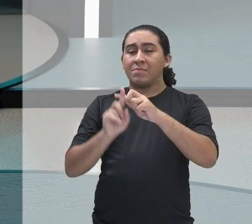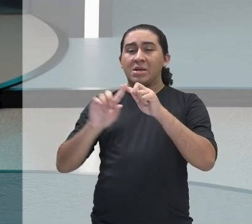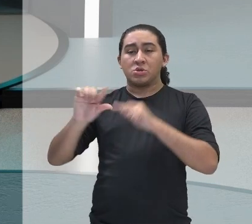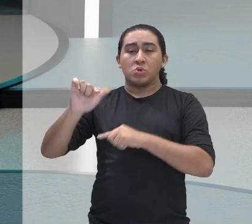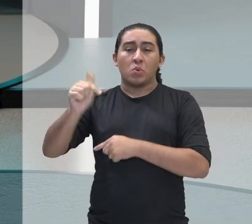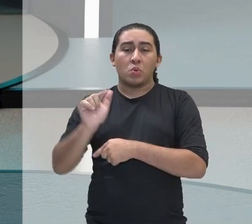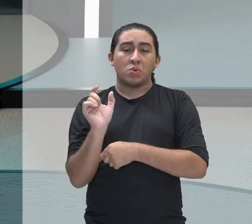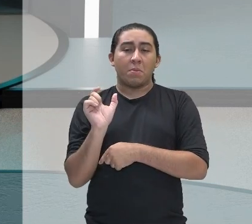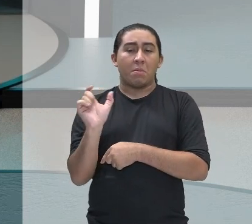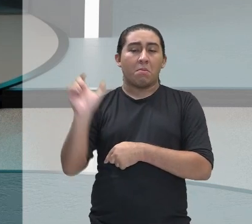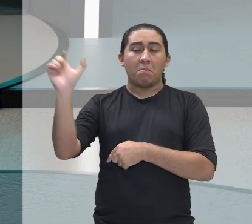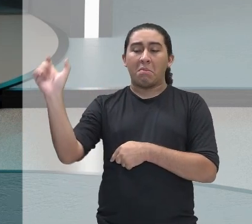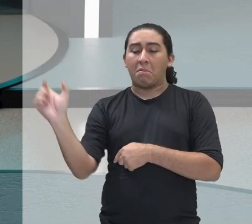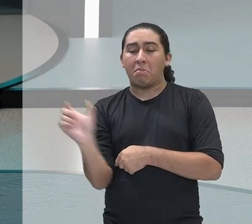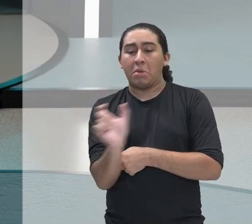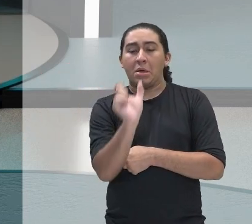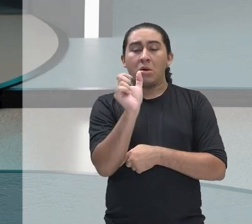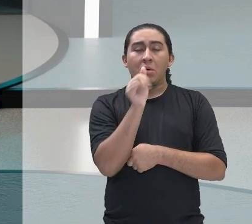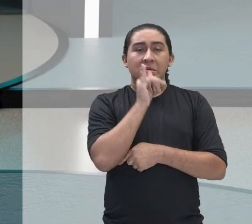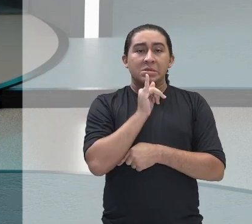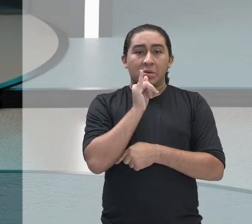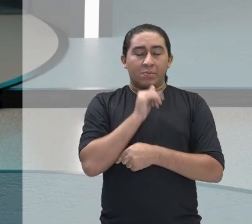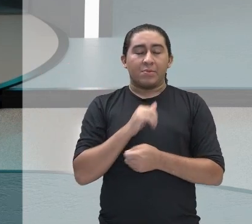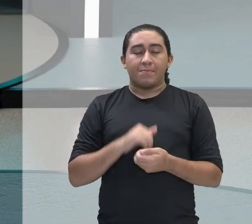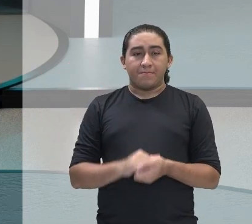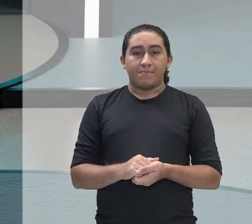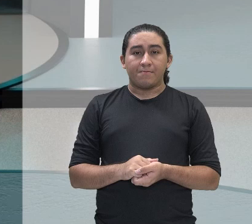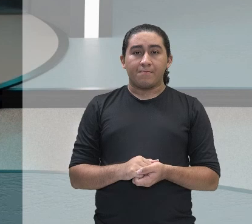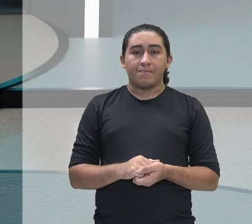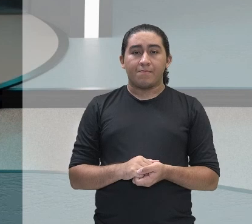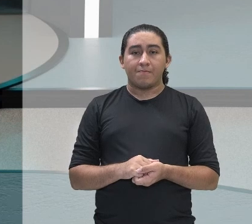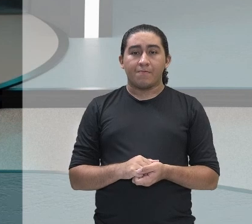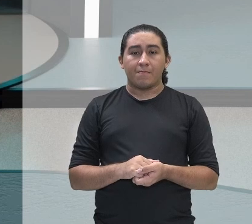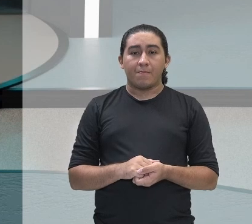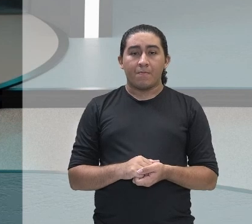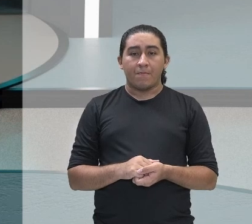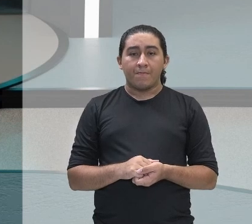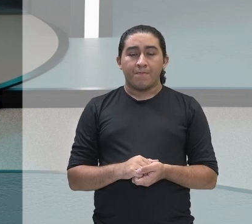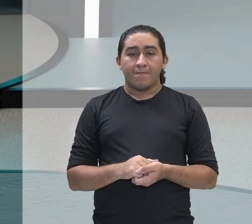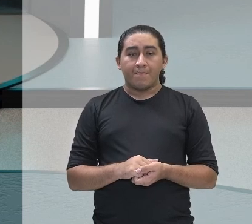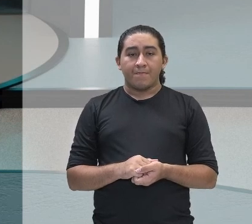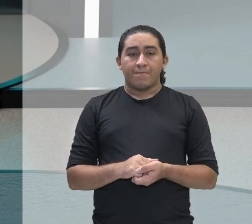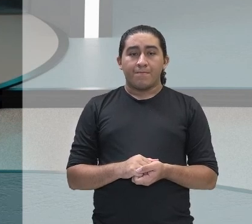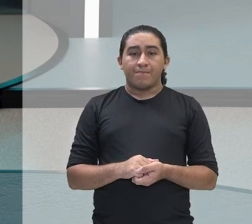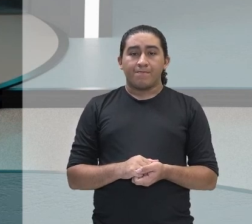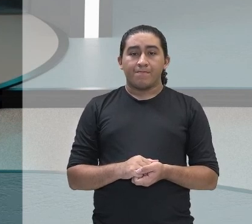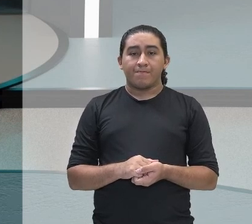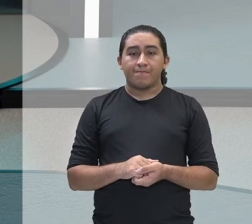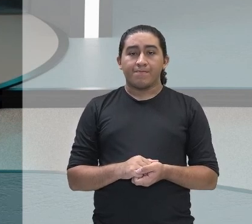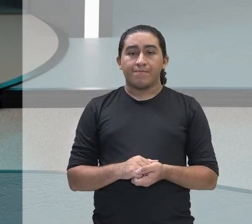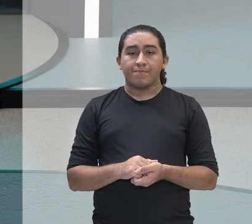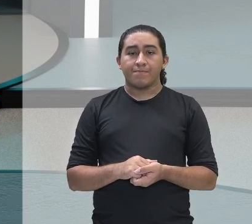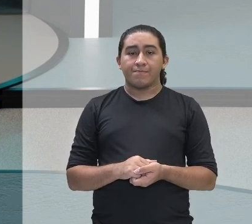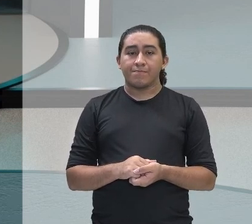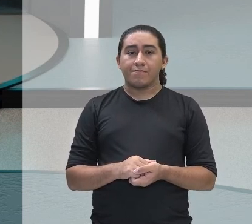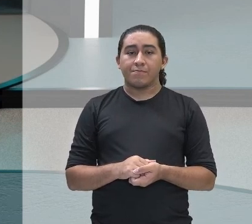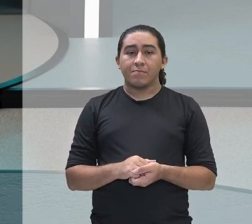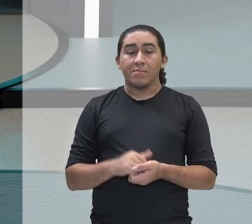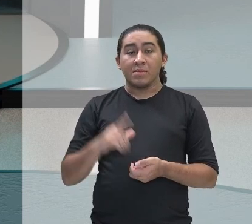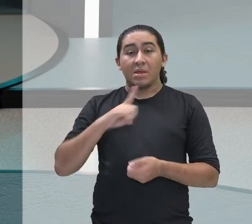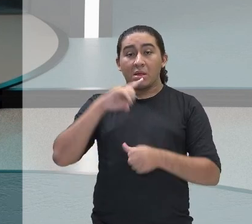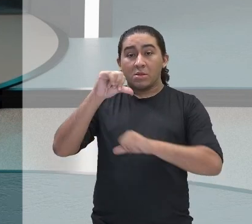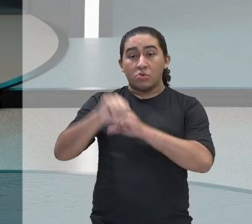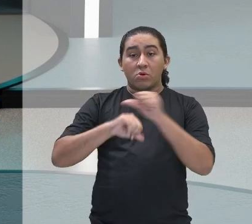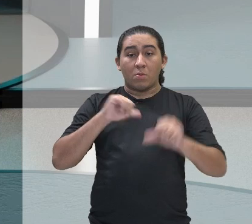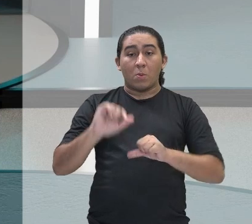né, mais umas palavras que nós chamamos de afixo, eles transformam em